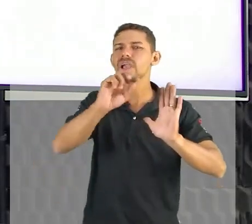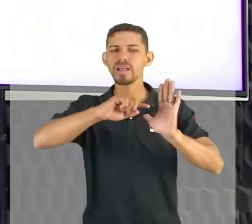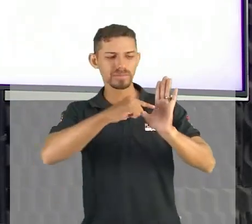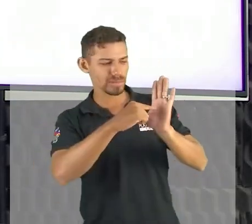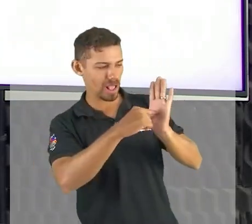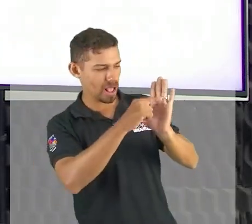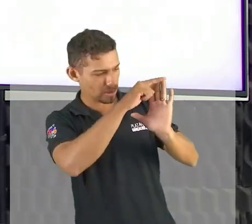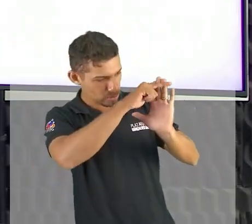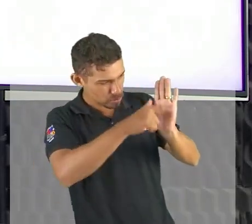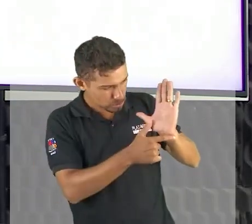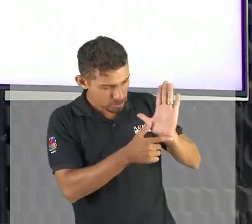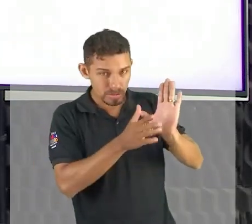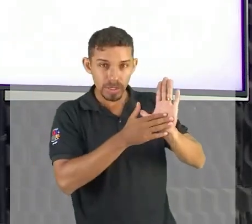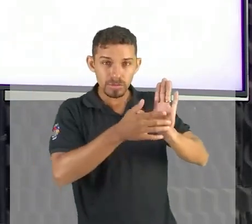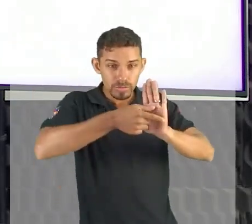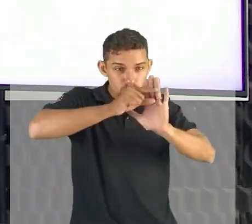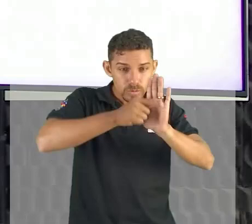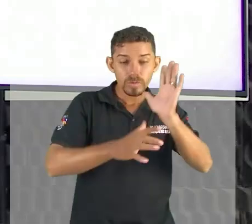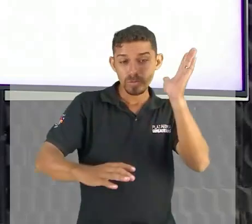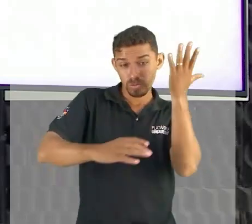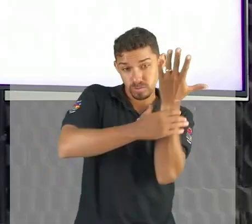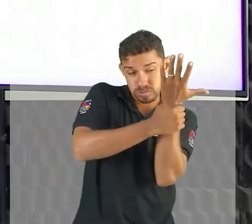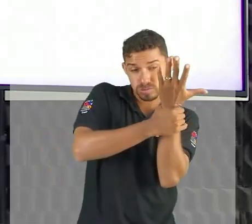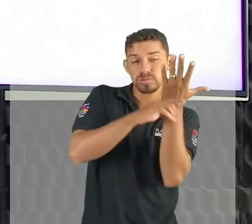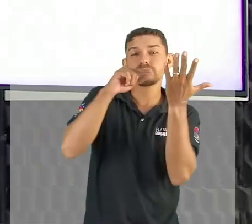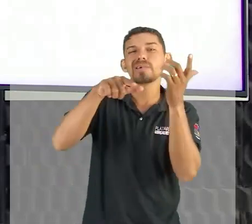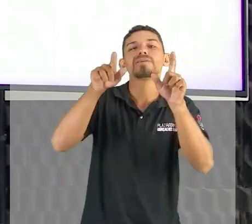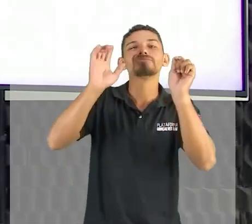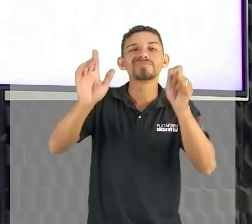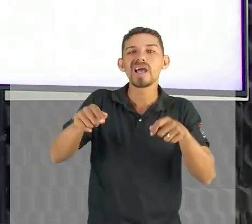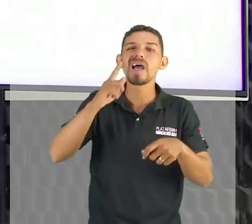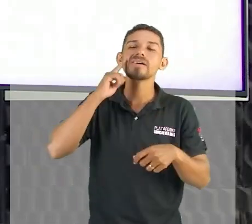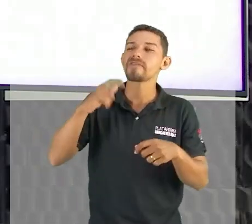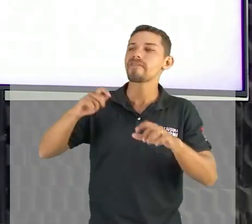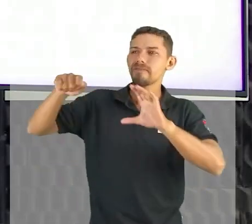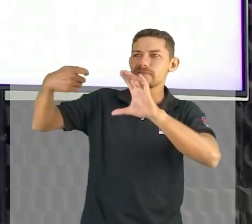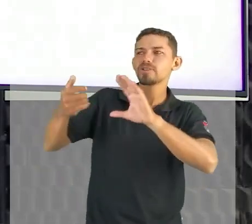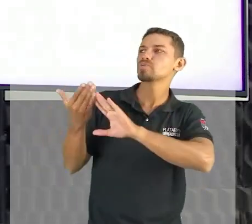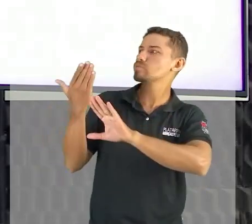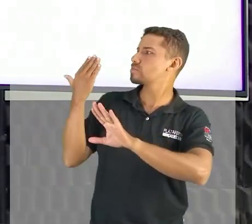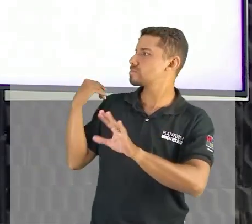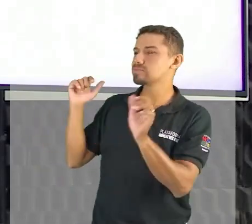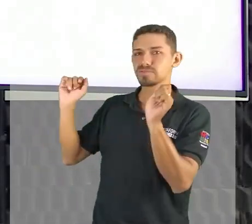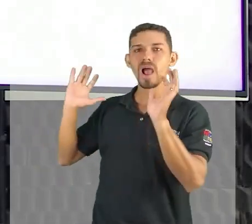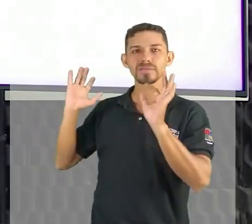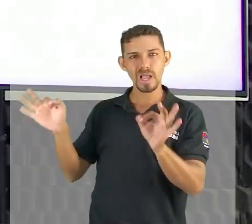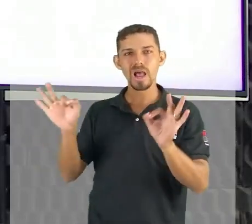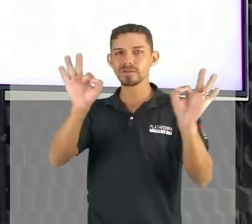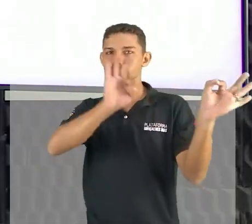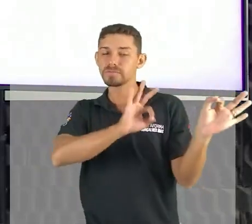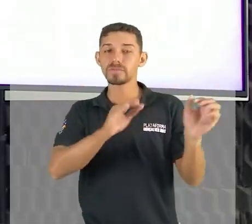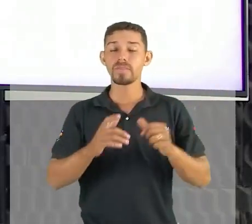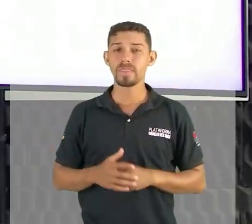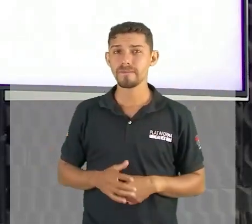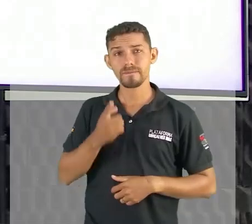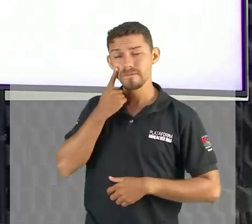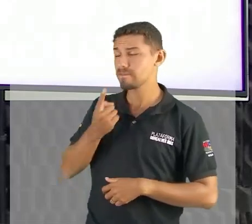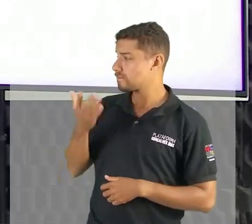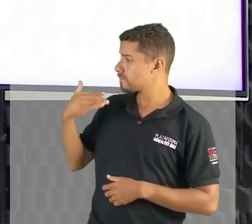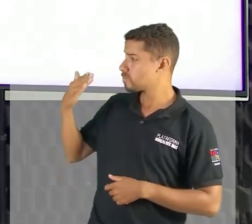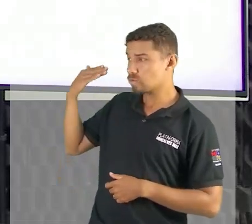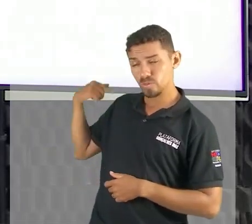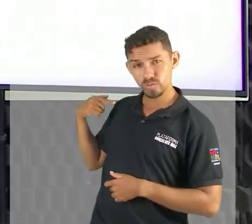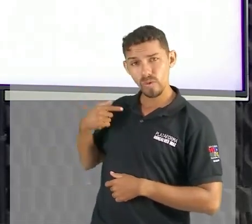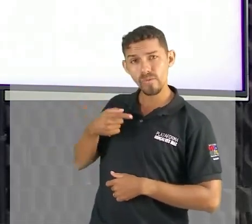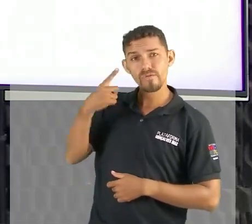segurança já cit em quesitos anteriores em vídeos anteriores Então volta lá e assiste o